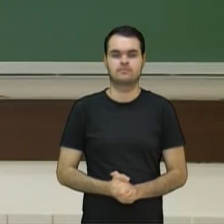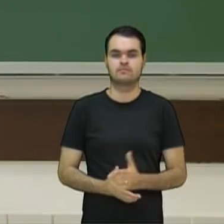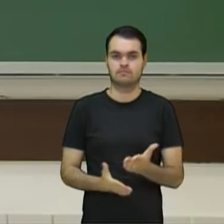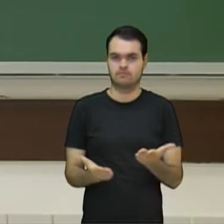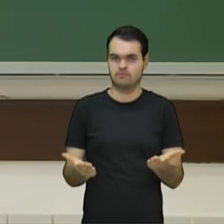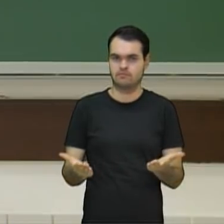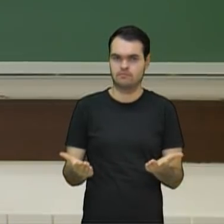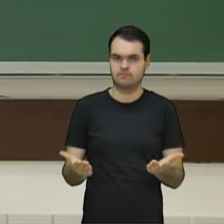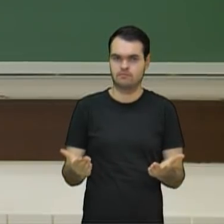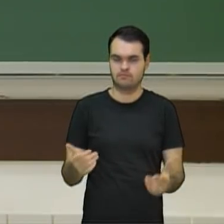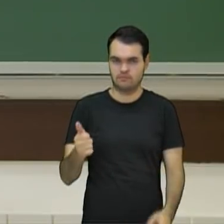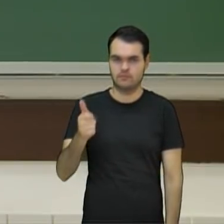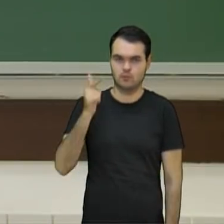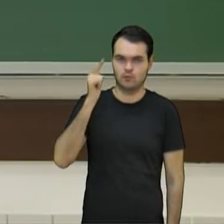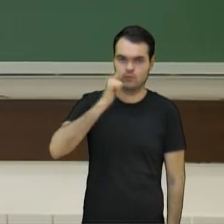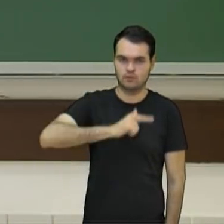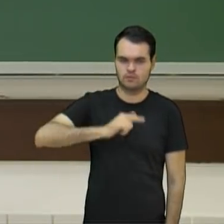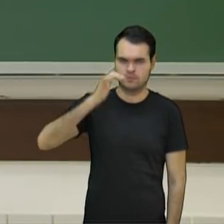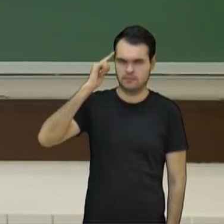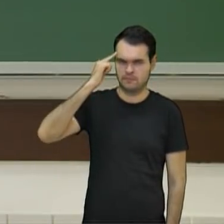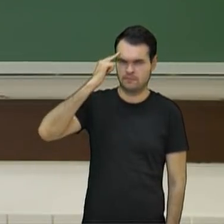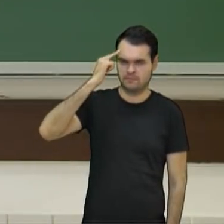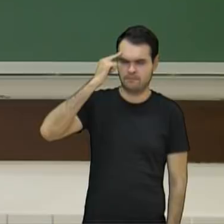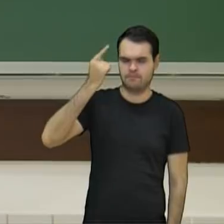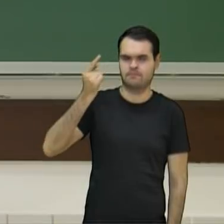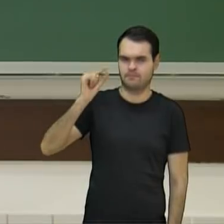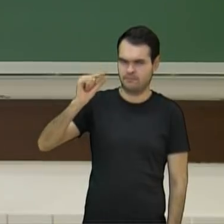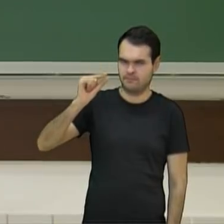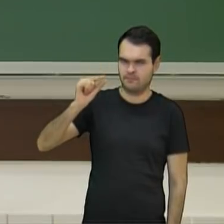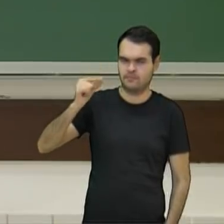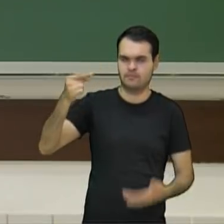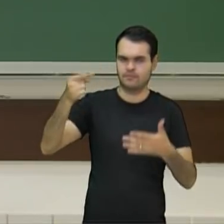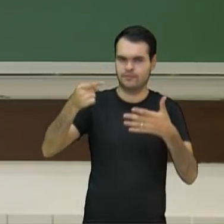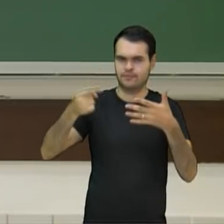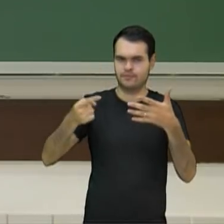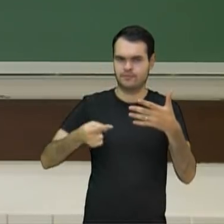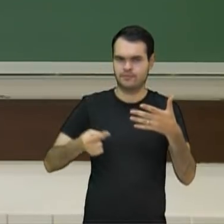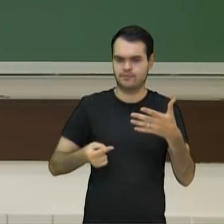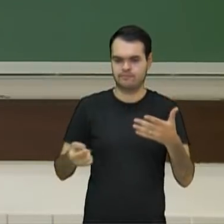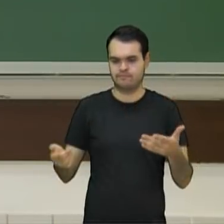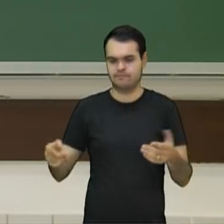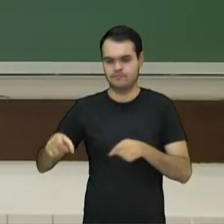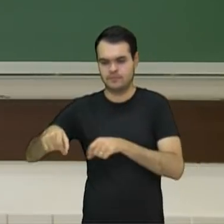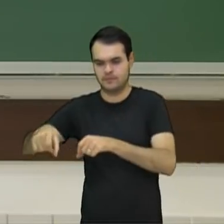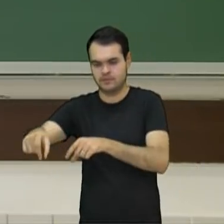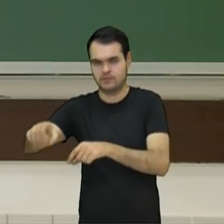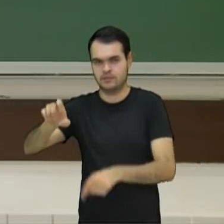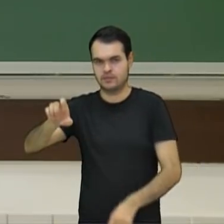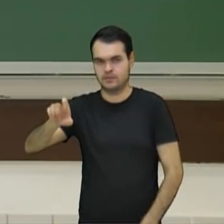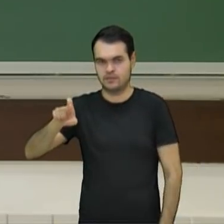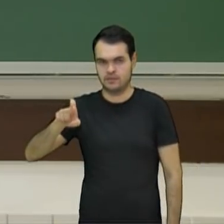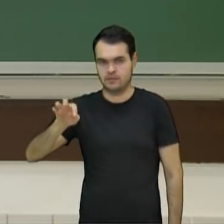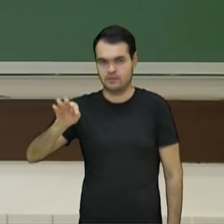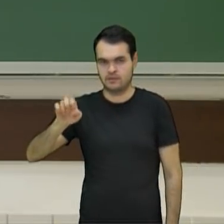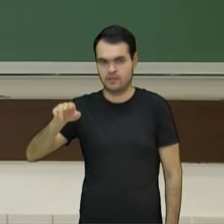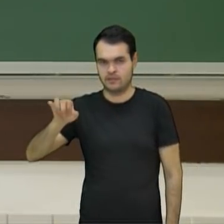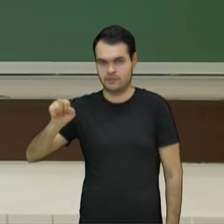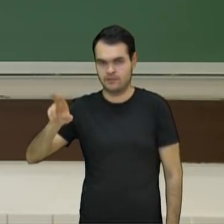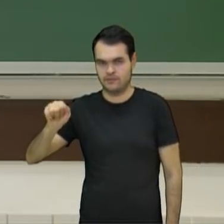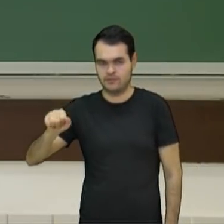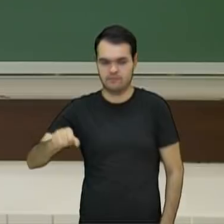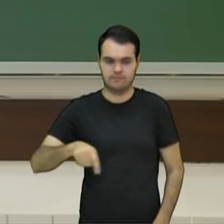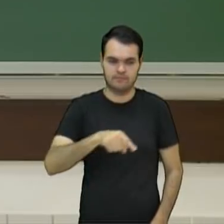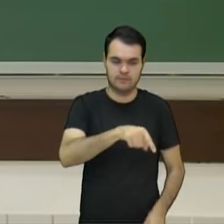E aí, pessoal, conseguiram pensar e listar as diferenças entre agricultura intensiva e